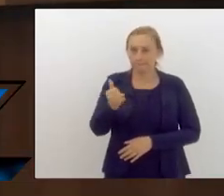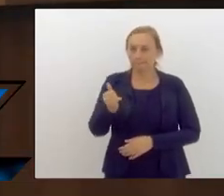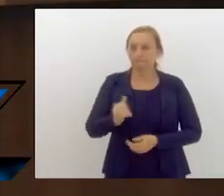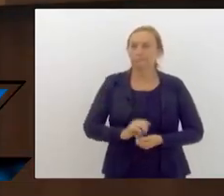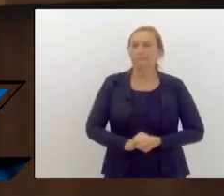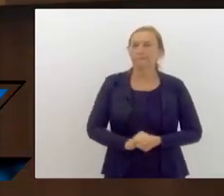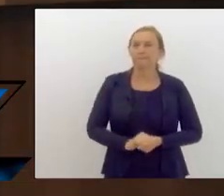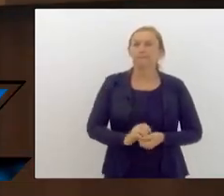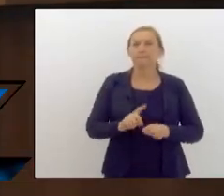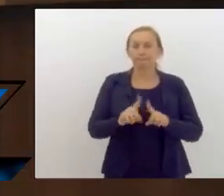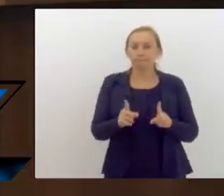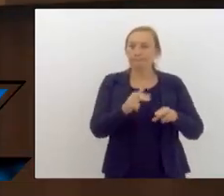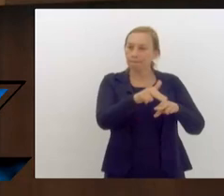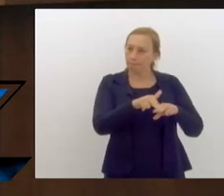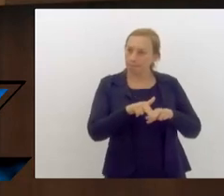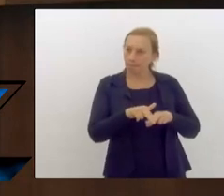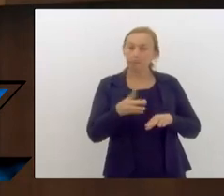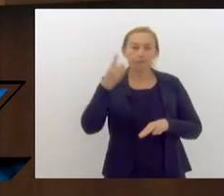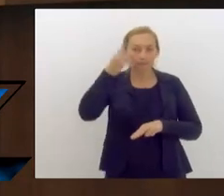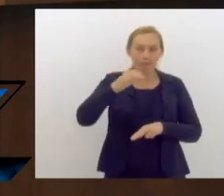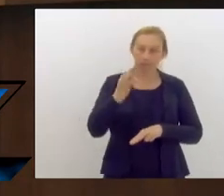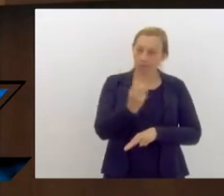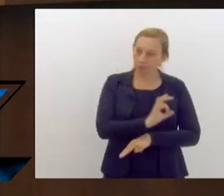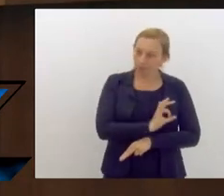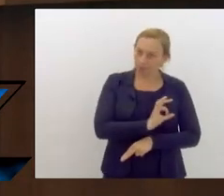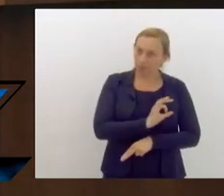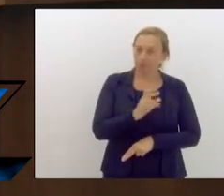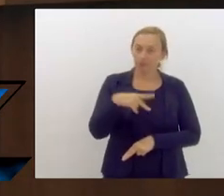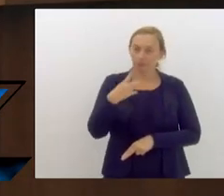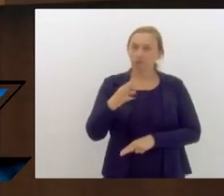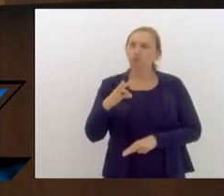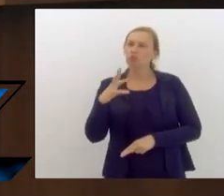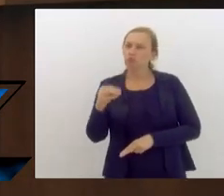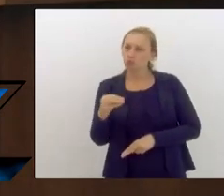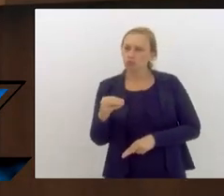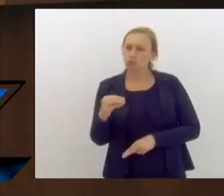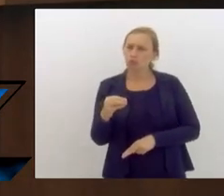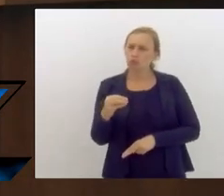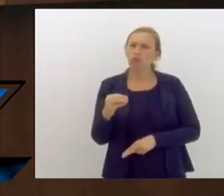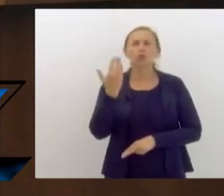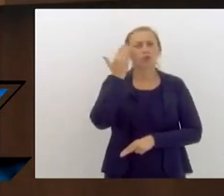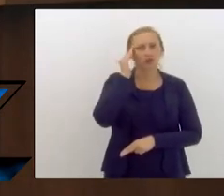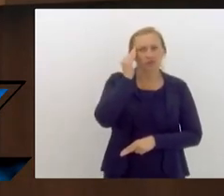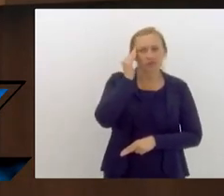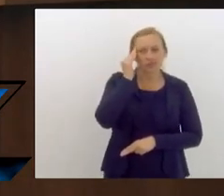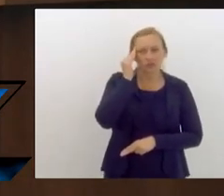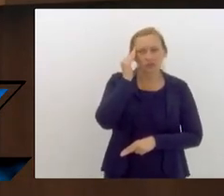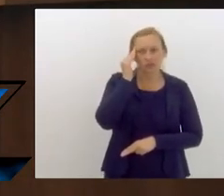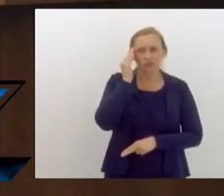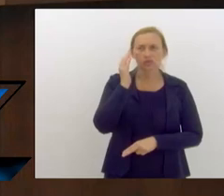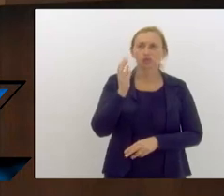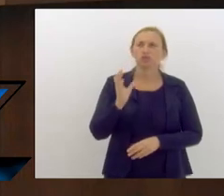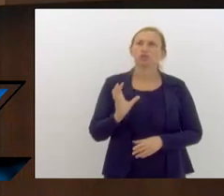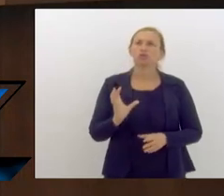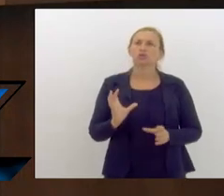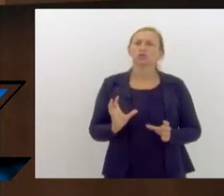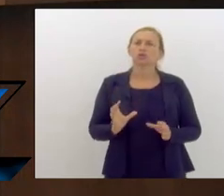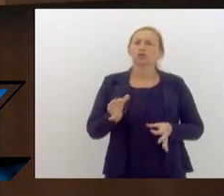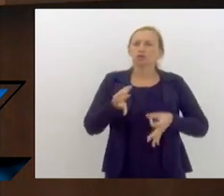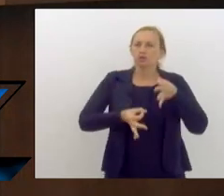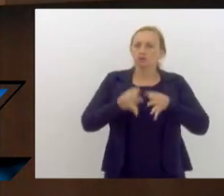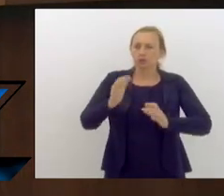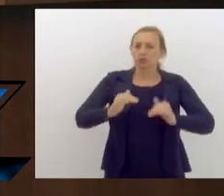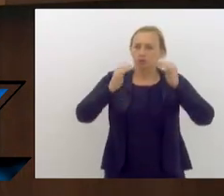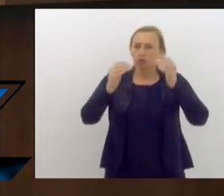as razões que deputada Marta Rocha traz a colação sobretudo No que diz respeito ao entendimento da corte superior no sentido de